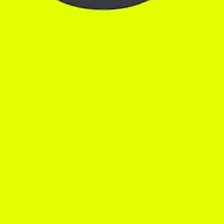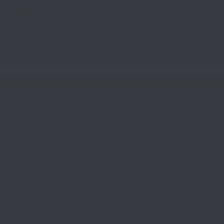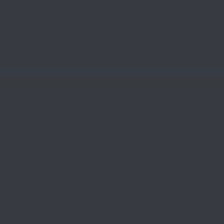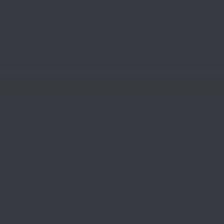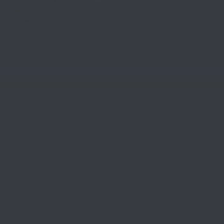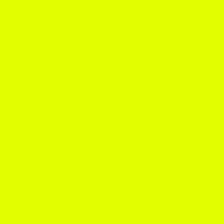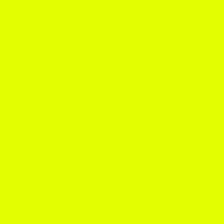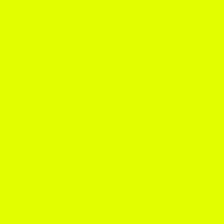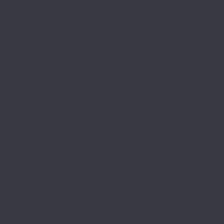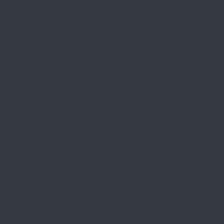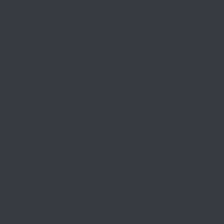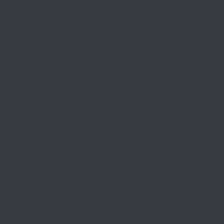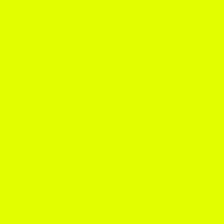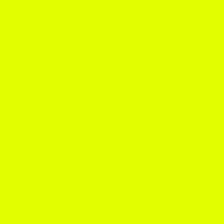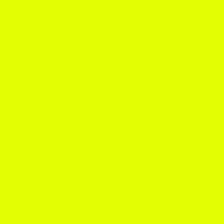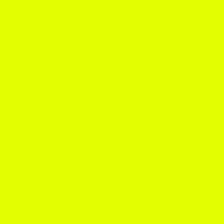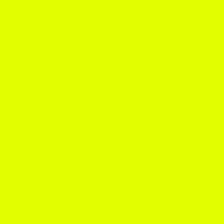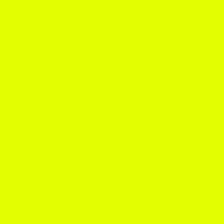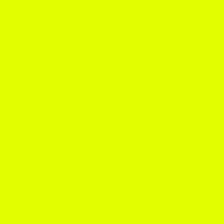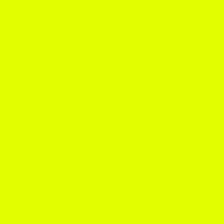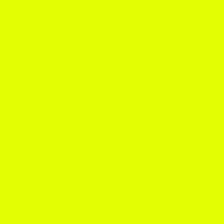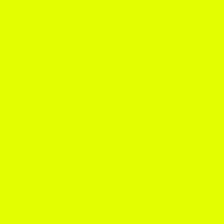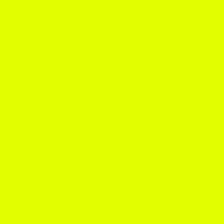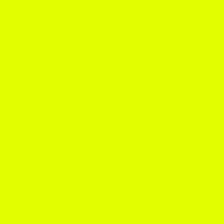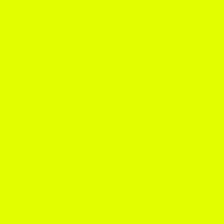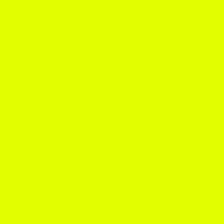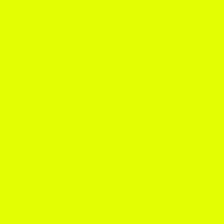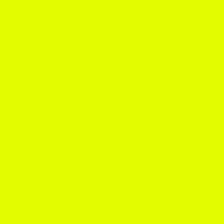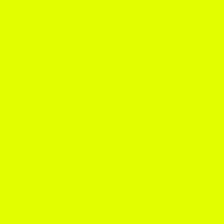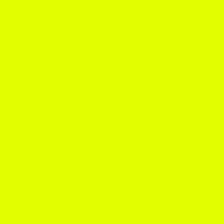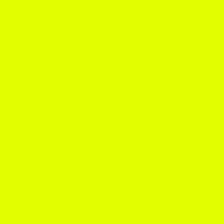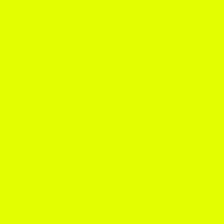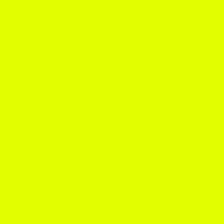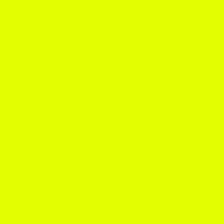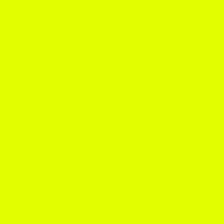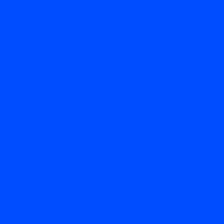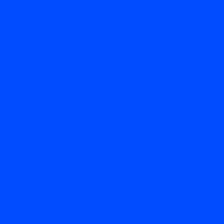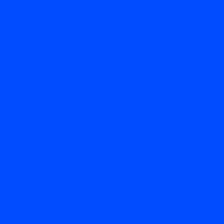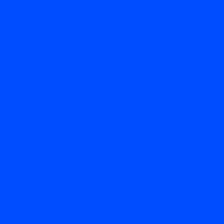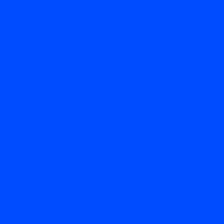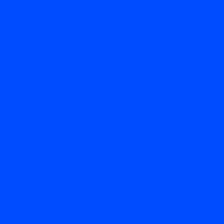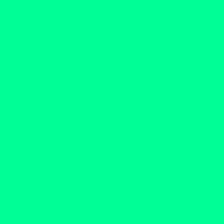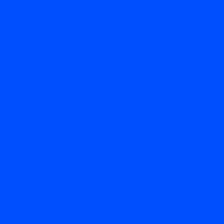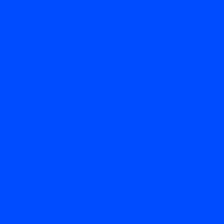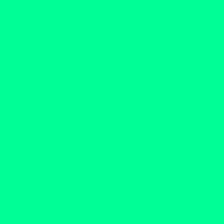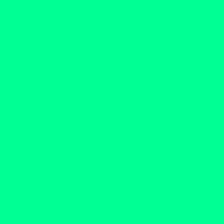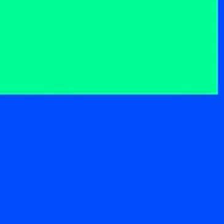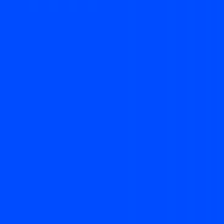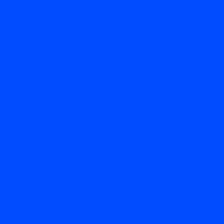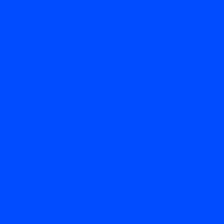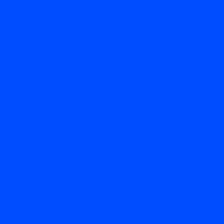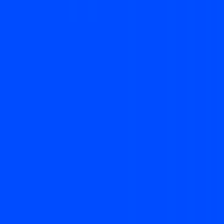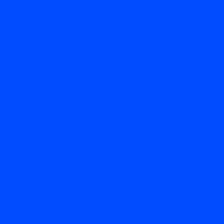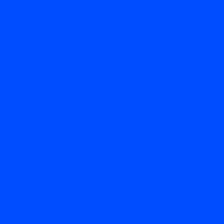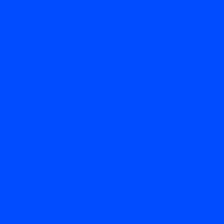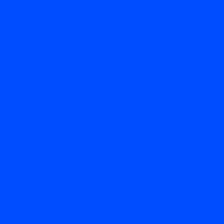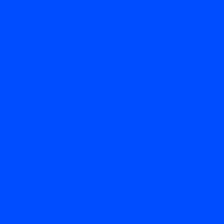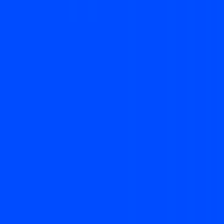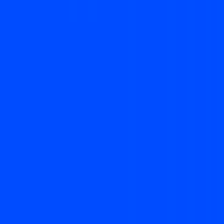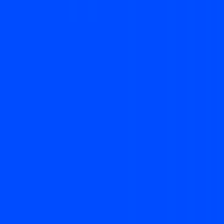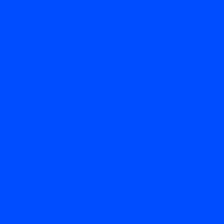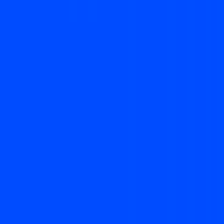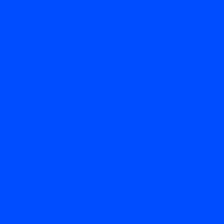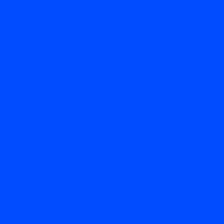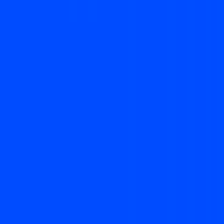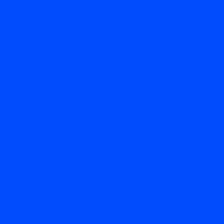em saude.gov.br. Ministério da Saúde, Governo Federal. Dicas de saúde. Você conhece os cuidados